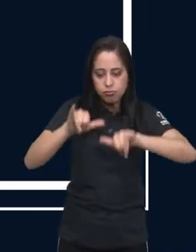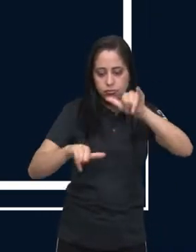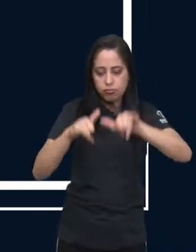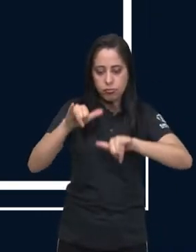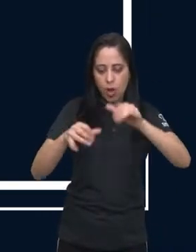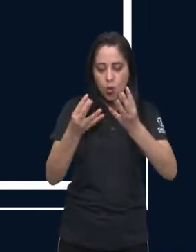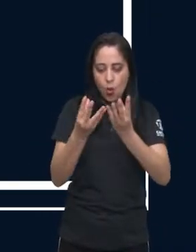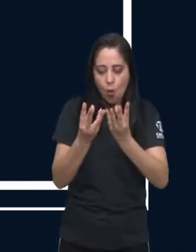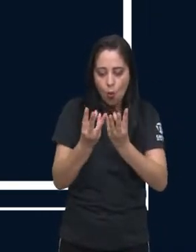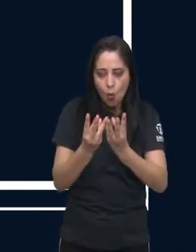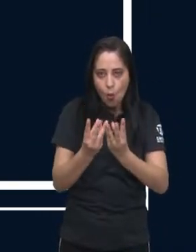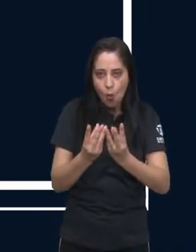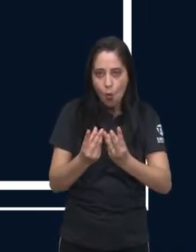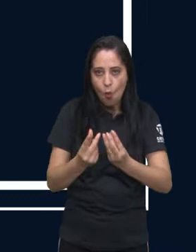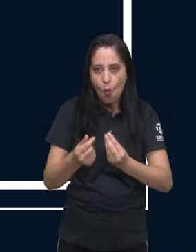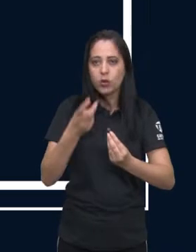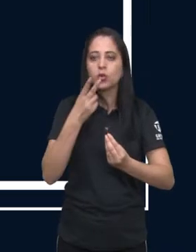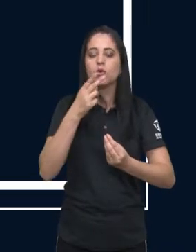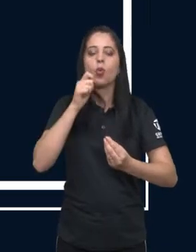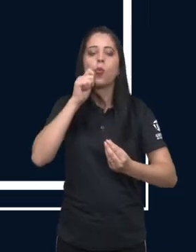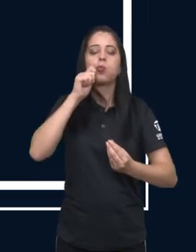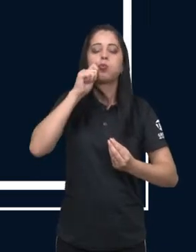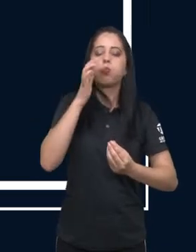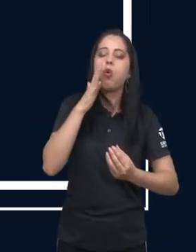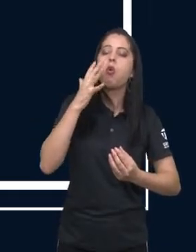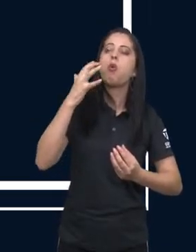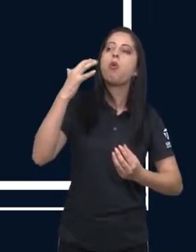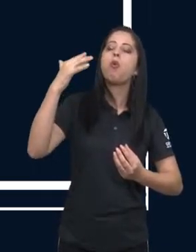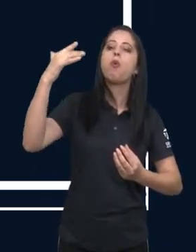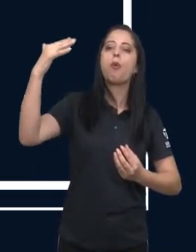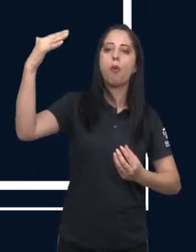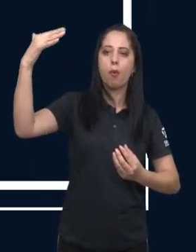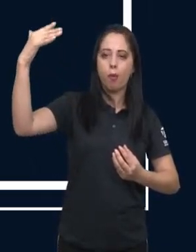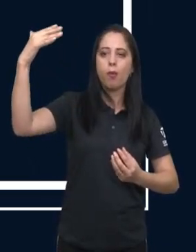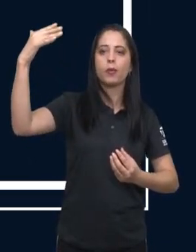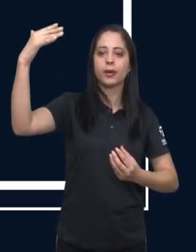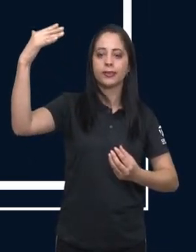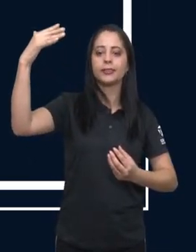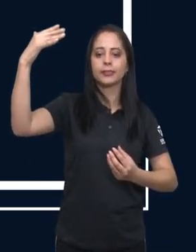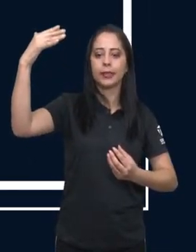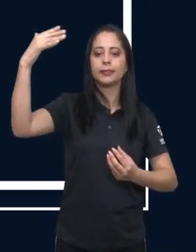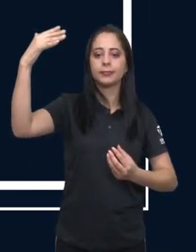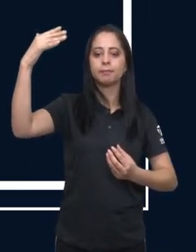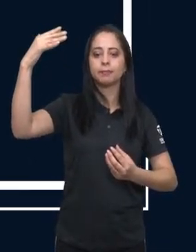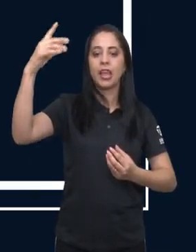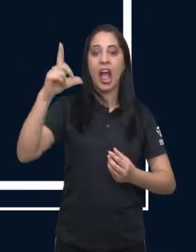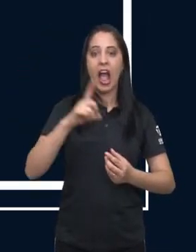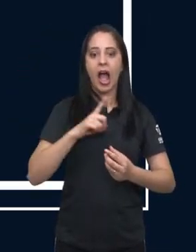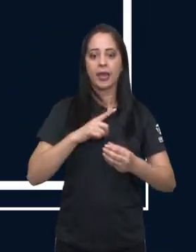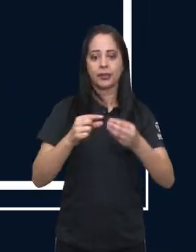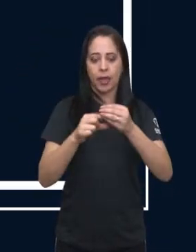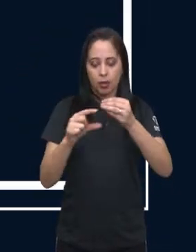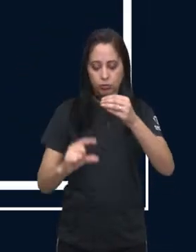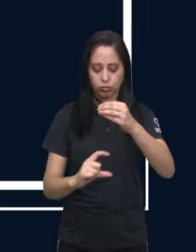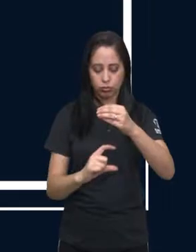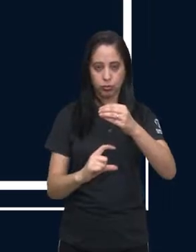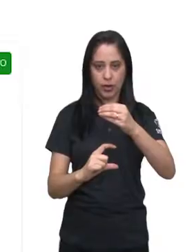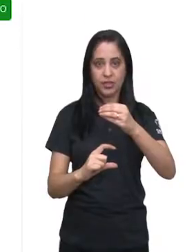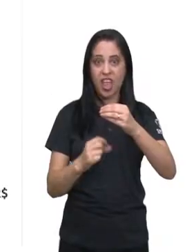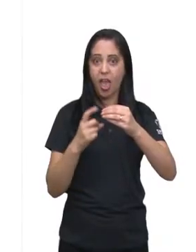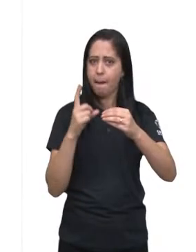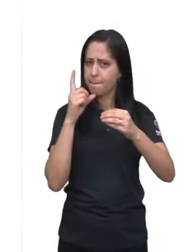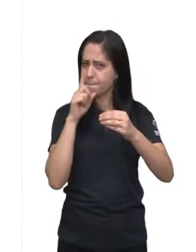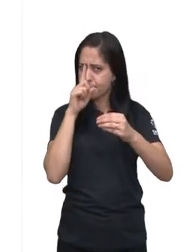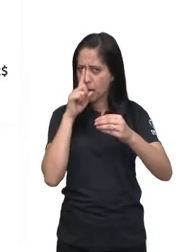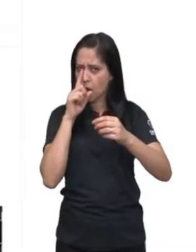das substâncias líquidas o calor para queima do líquido é produzido por uma resistência que funciona a partir de uma bateria de